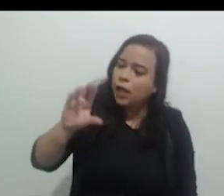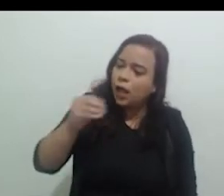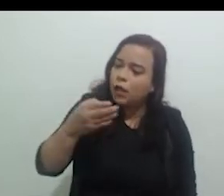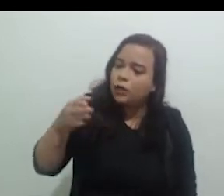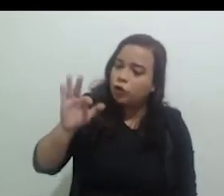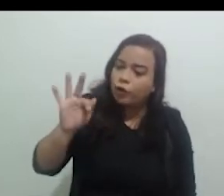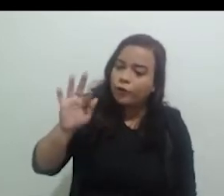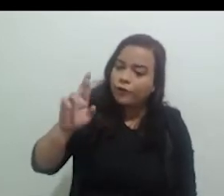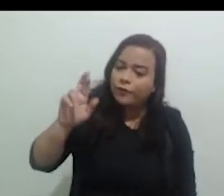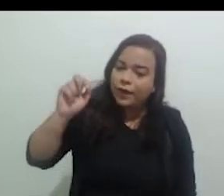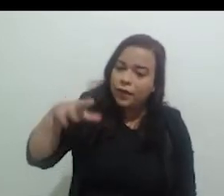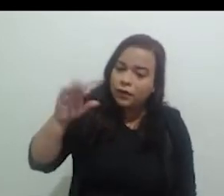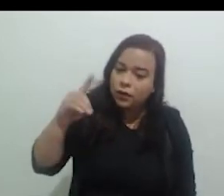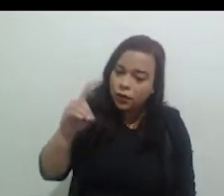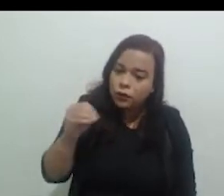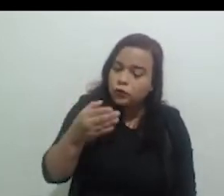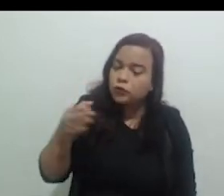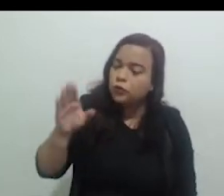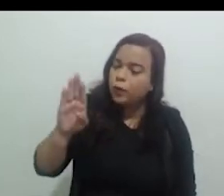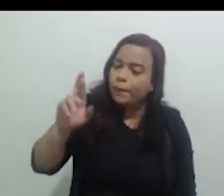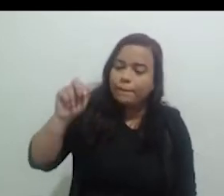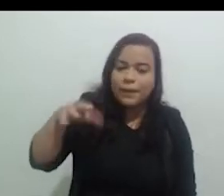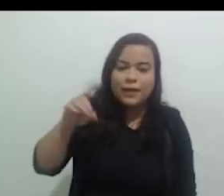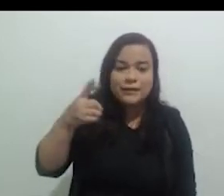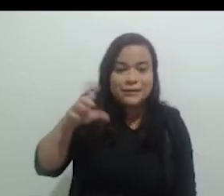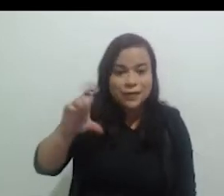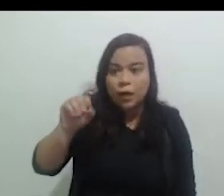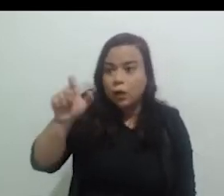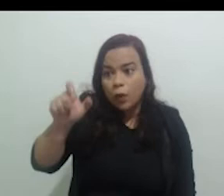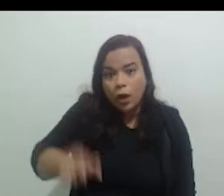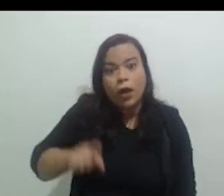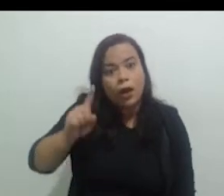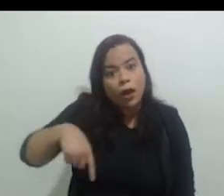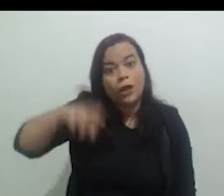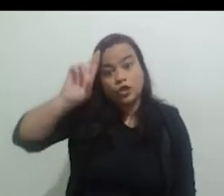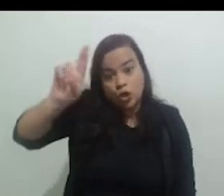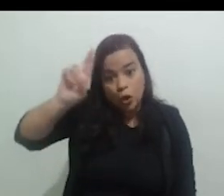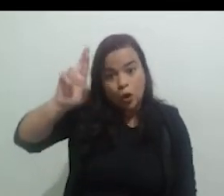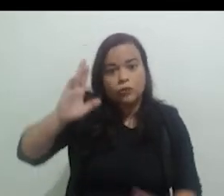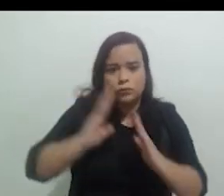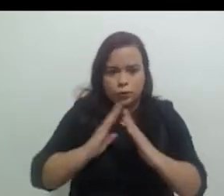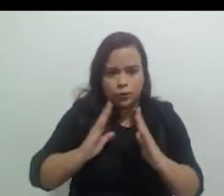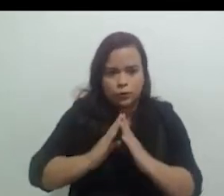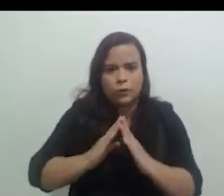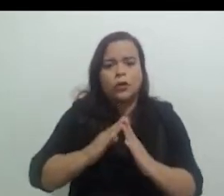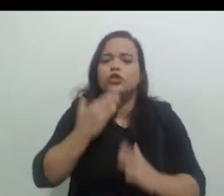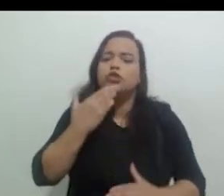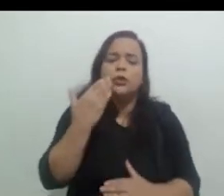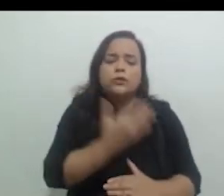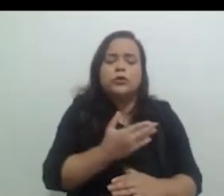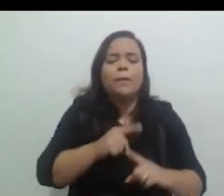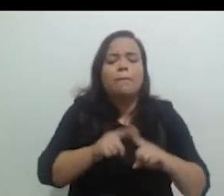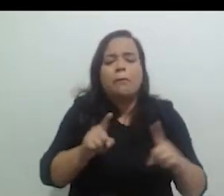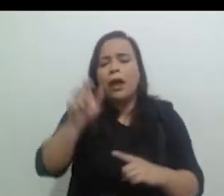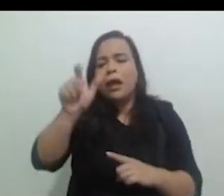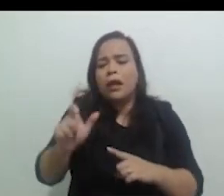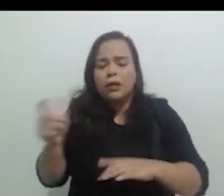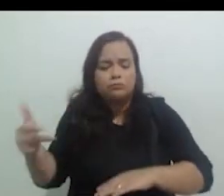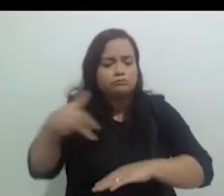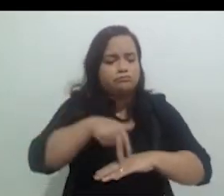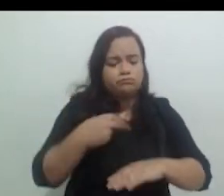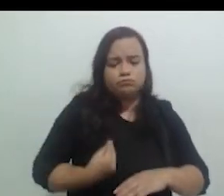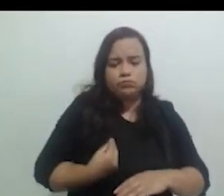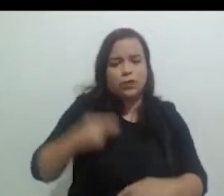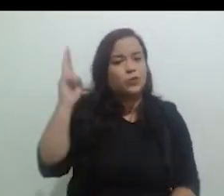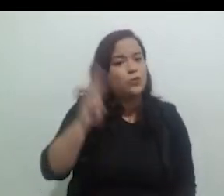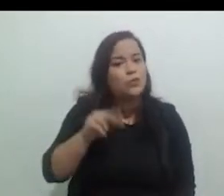foi citado pela via de talícia, sem nunca ter comparecido ao processo. E ainda, menciona o